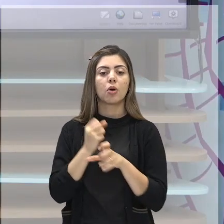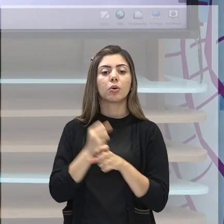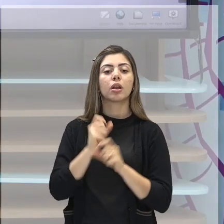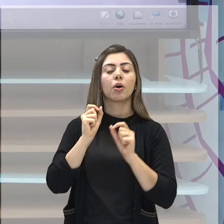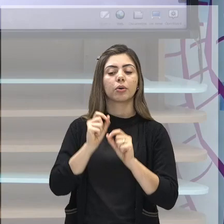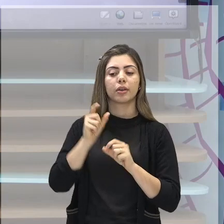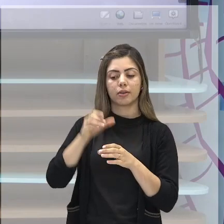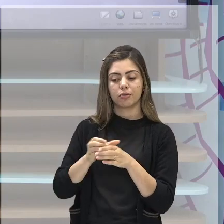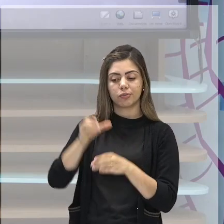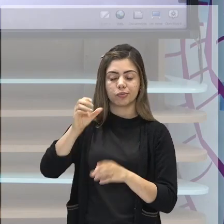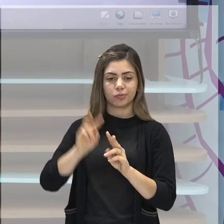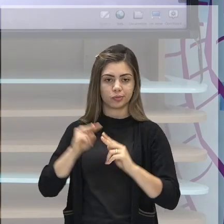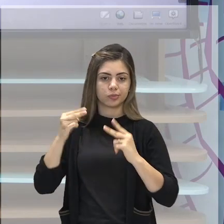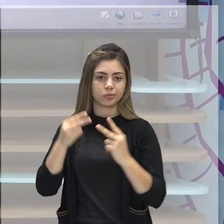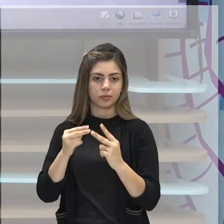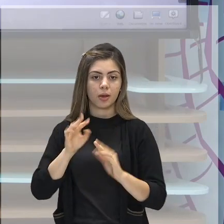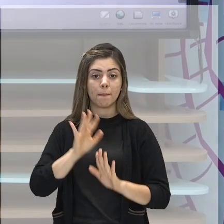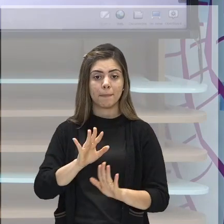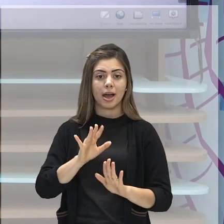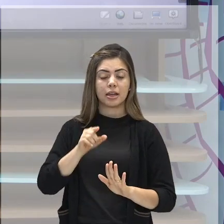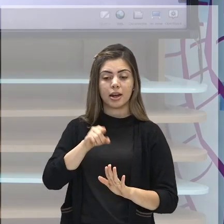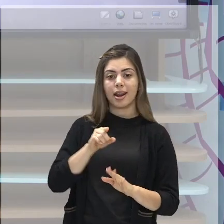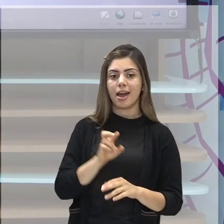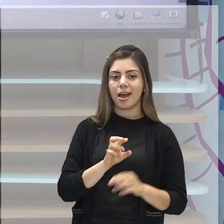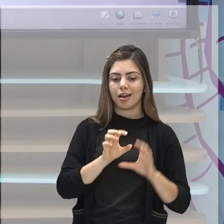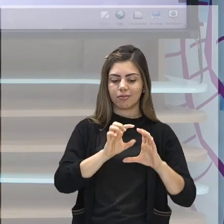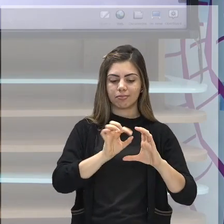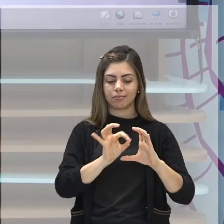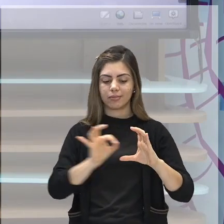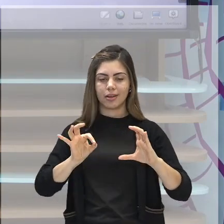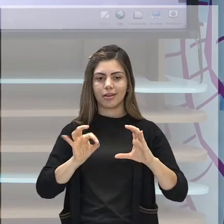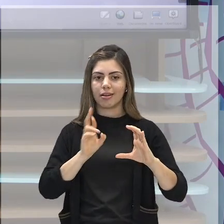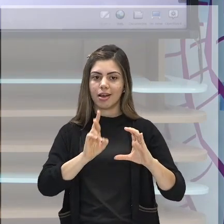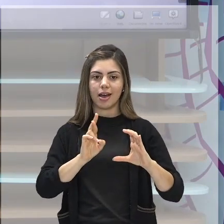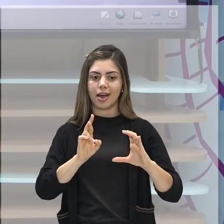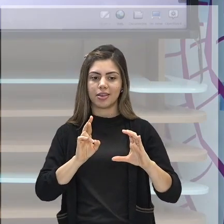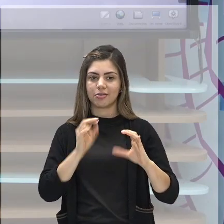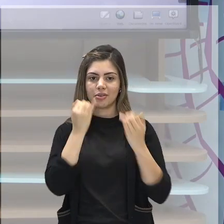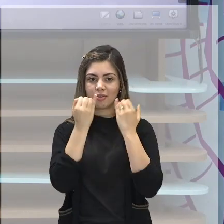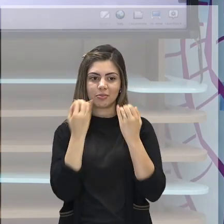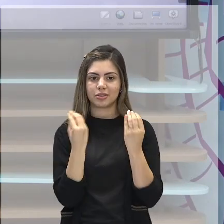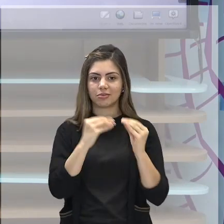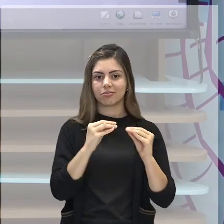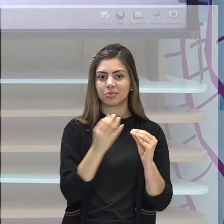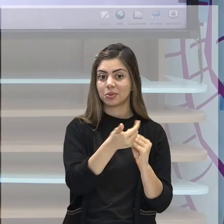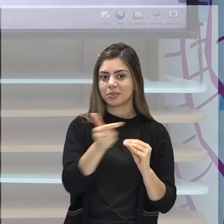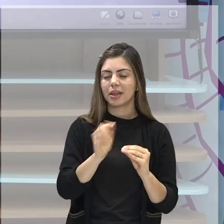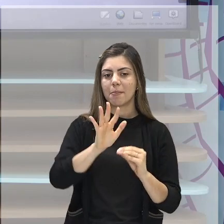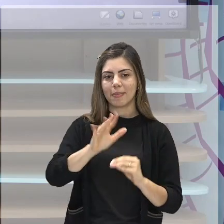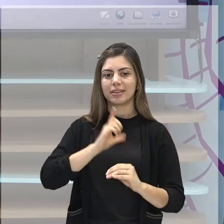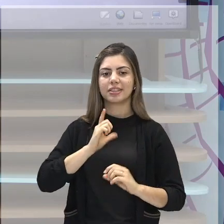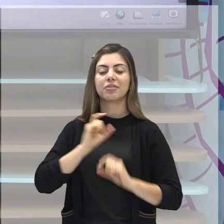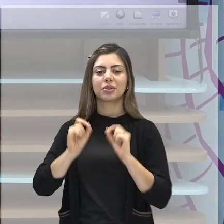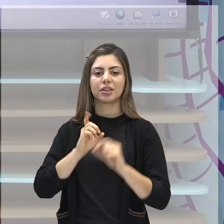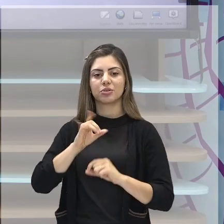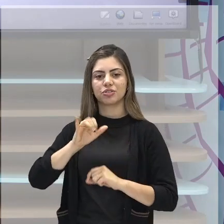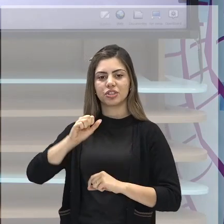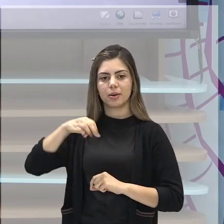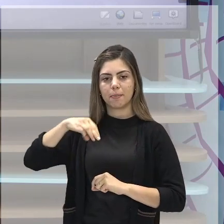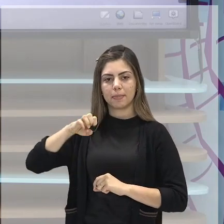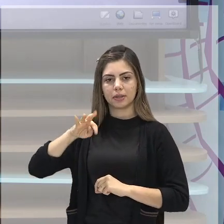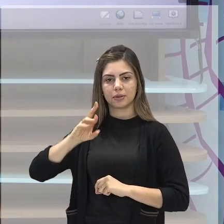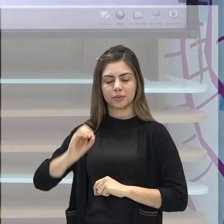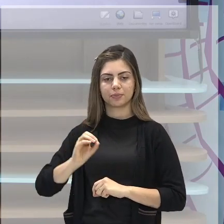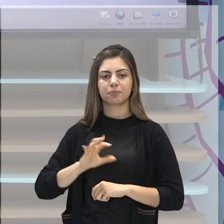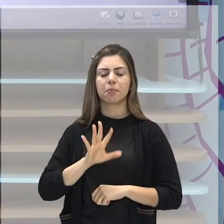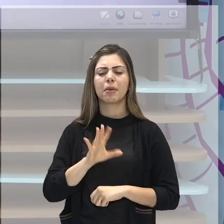volume do cilindro, só que não foi dado o raio, já foi dado o diâmetro. Pegamos a ideia, ora, o